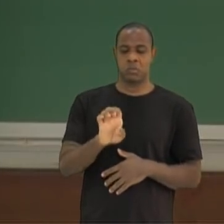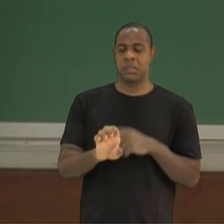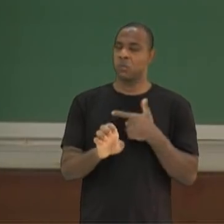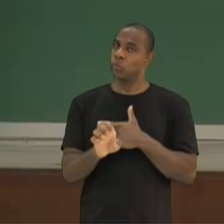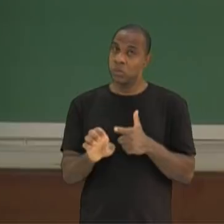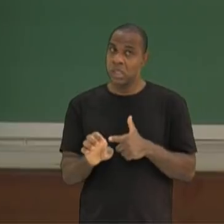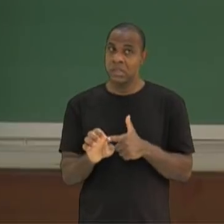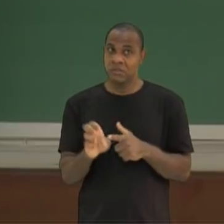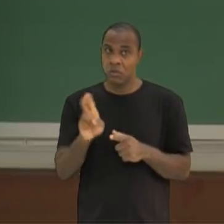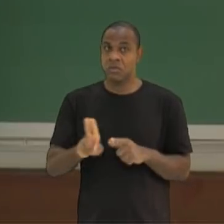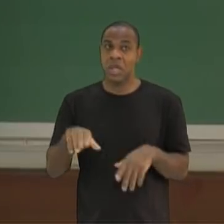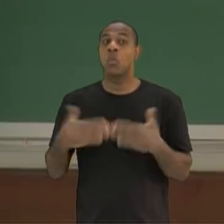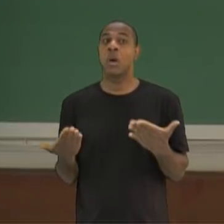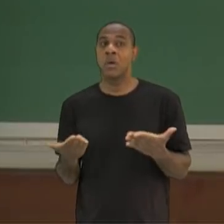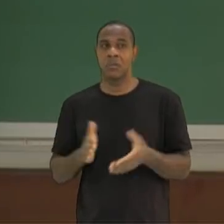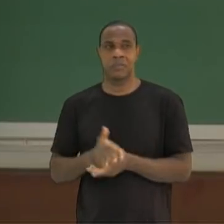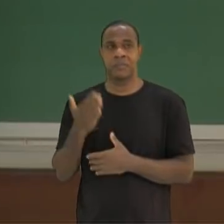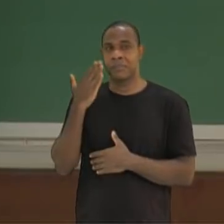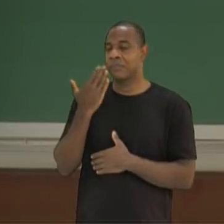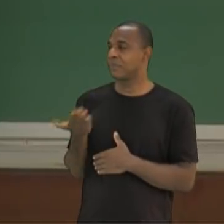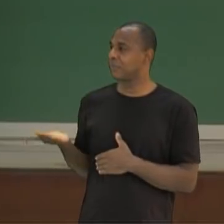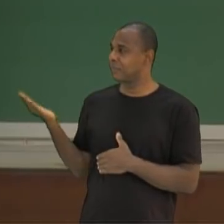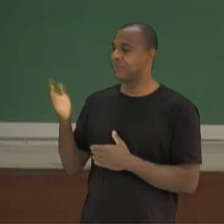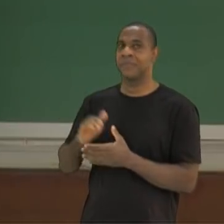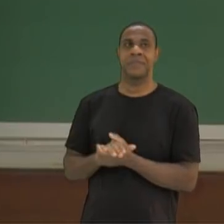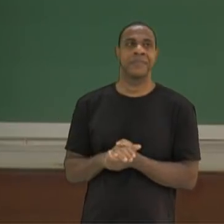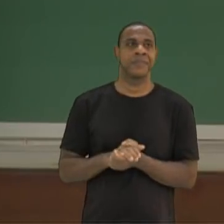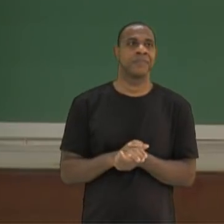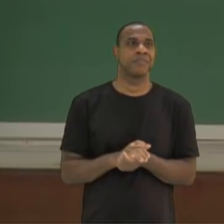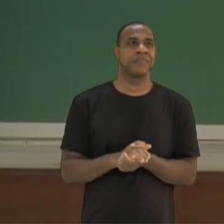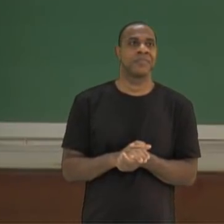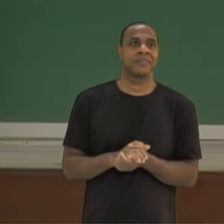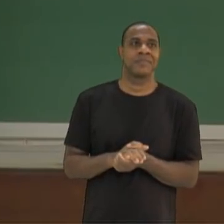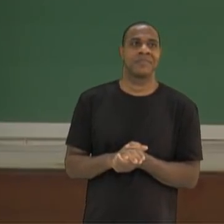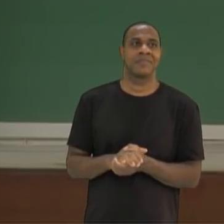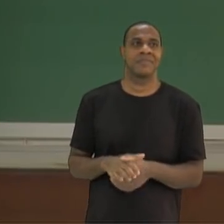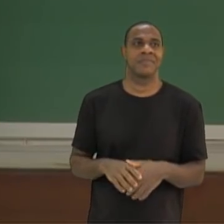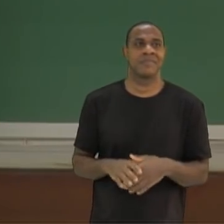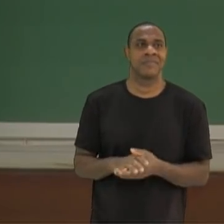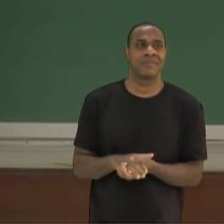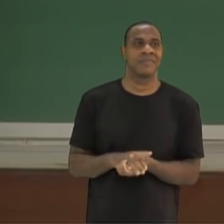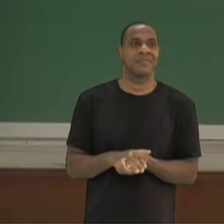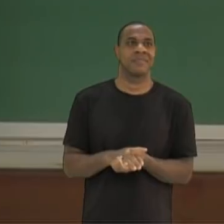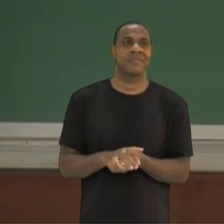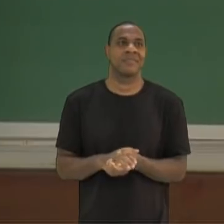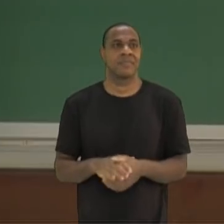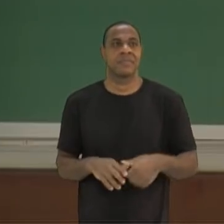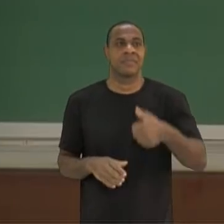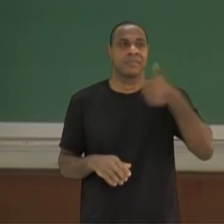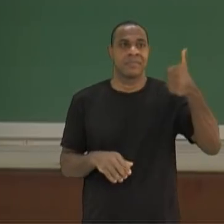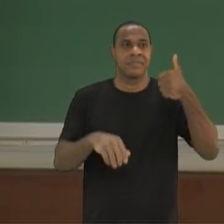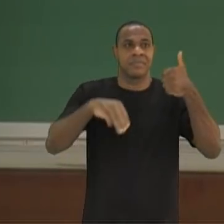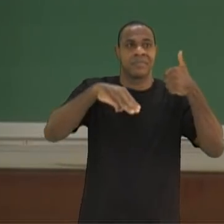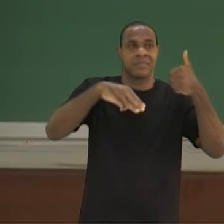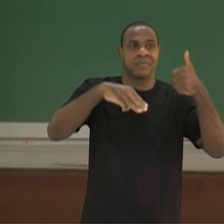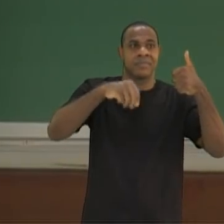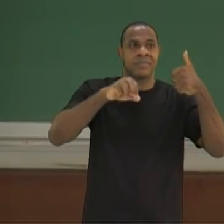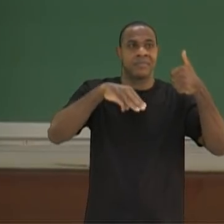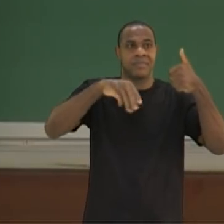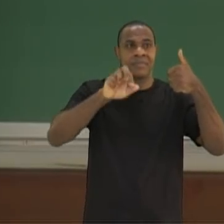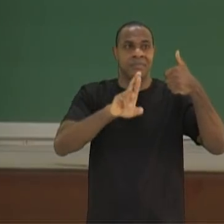atenção. Então, olha lá. Mr. Ricky is the housework. O que é housework, gente? Lembra dessa